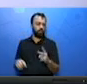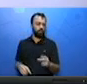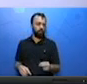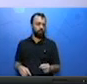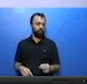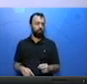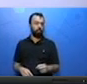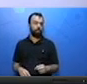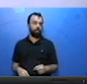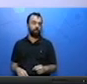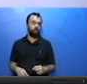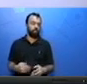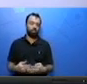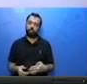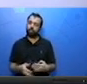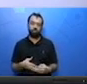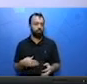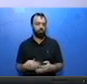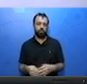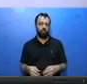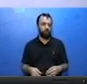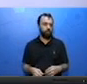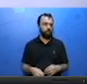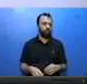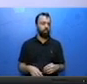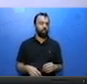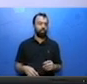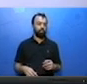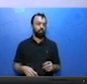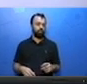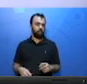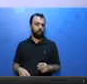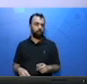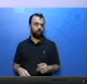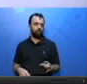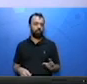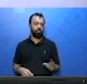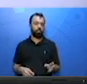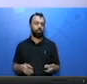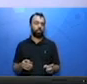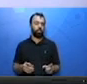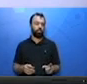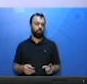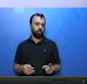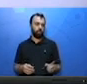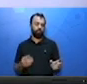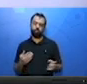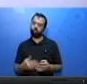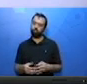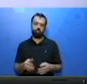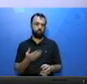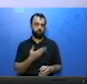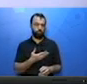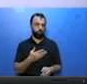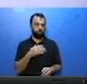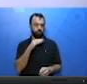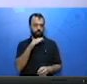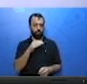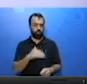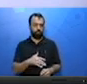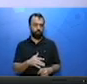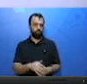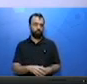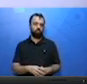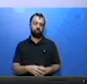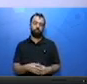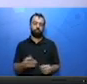poderia pegar o x do A primeiro, menos o x do B depois, se fosse o ponto A e B, ou poderia pegar o